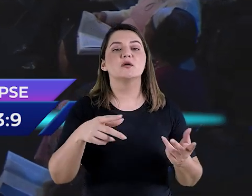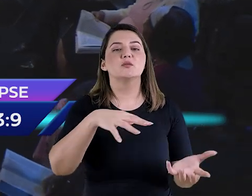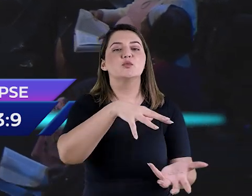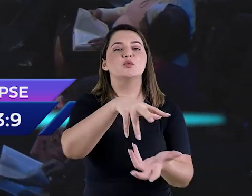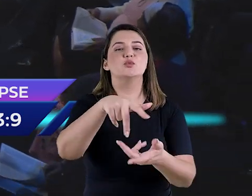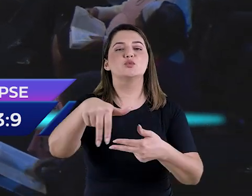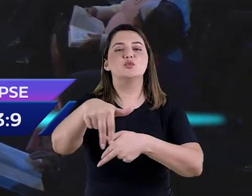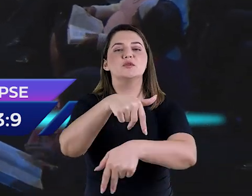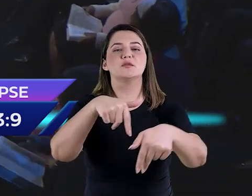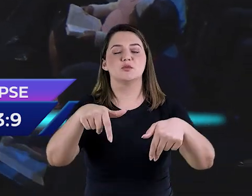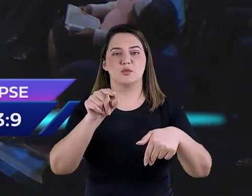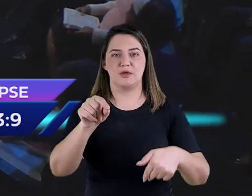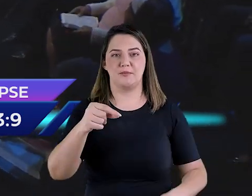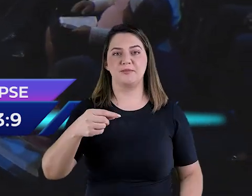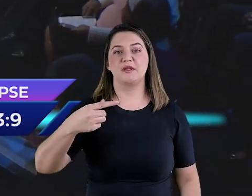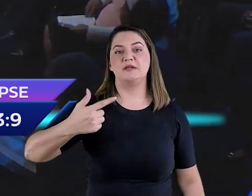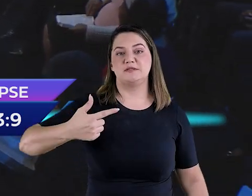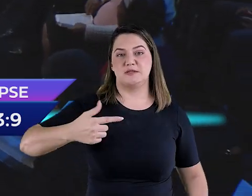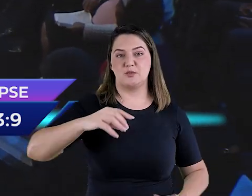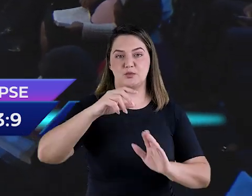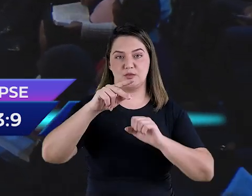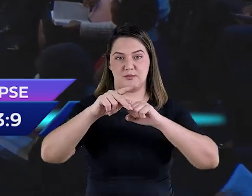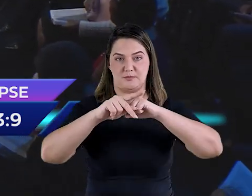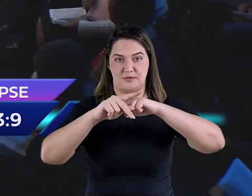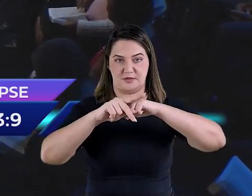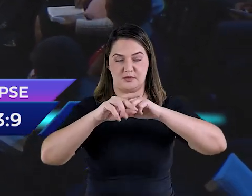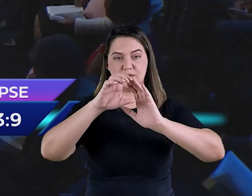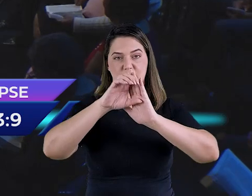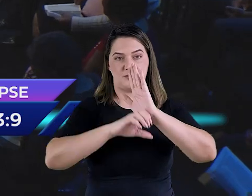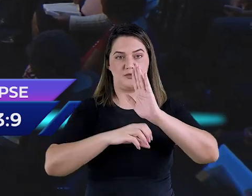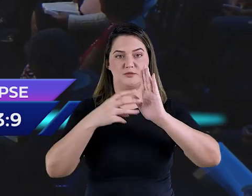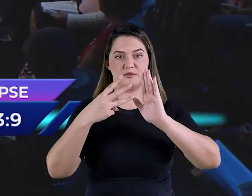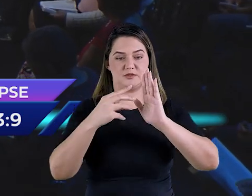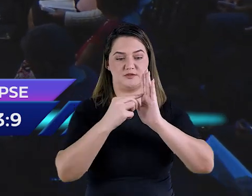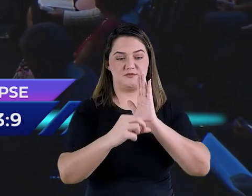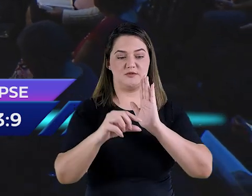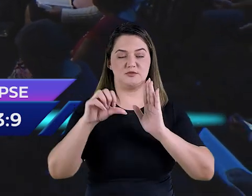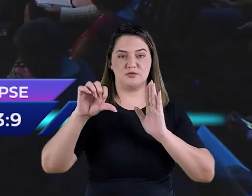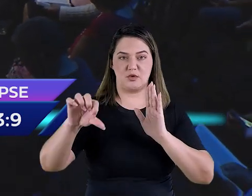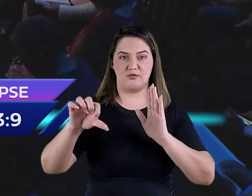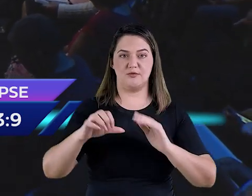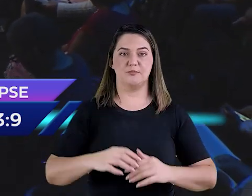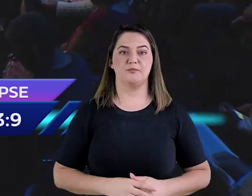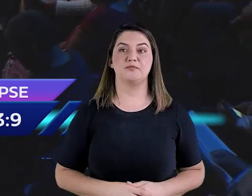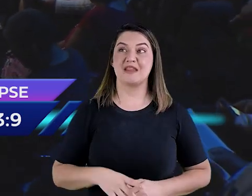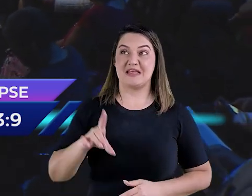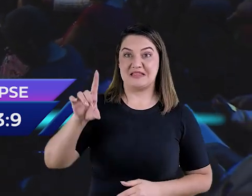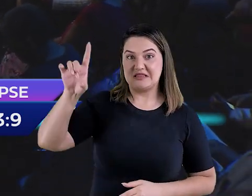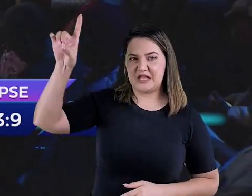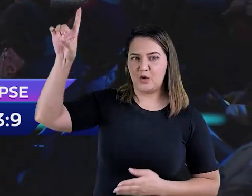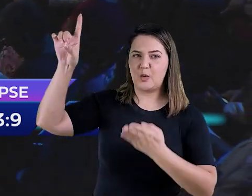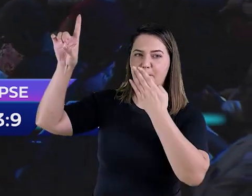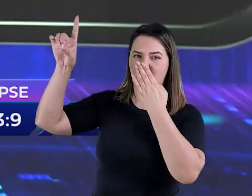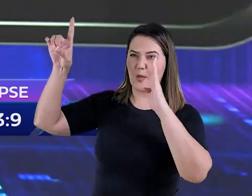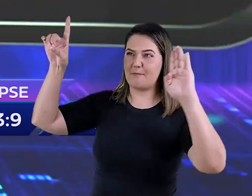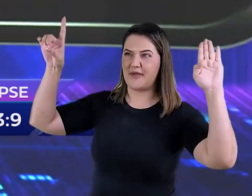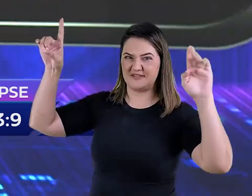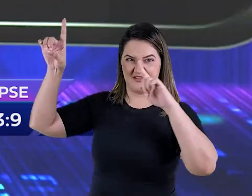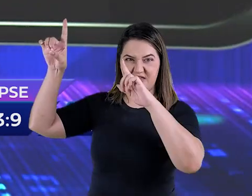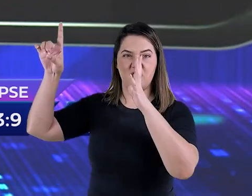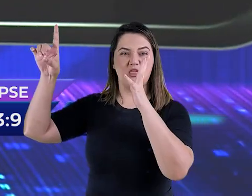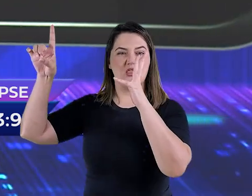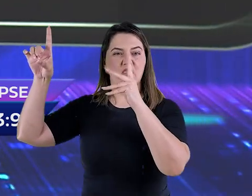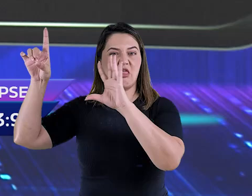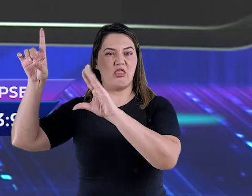Olha só, 2 Pedro 3,9 diz assim: não retarda o Senhor a sua promessa,